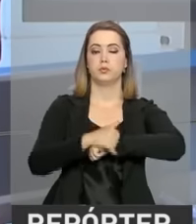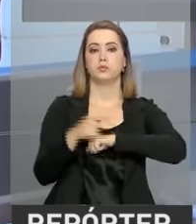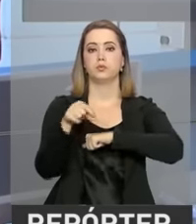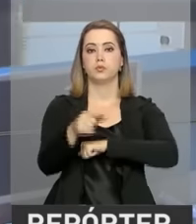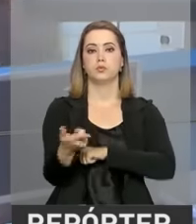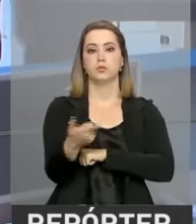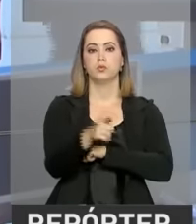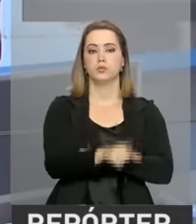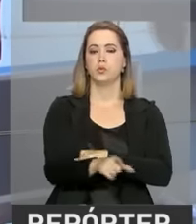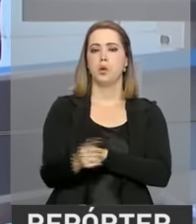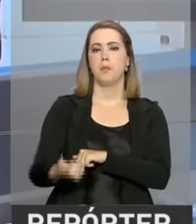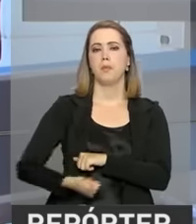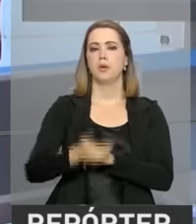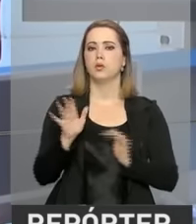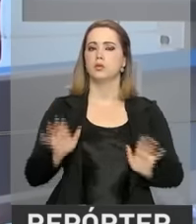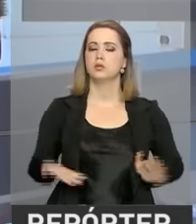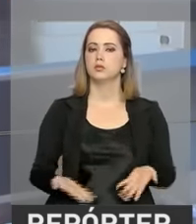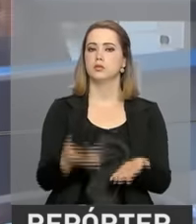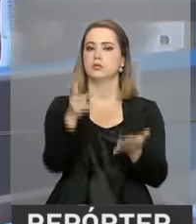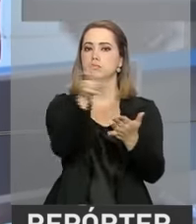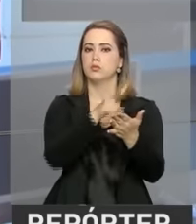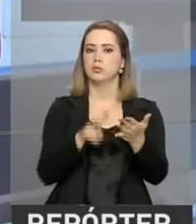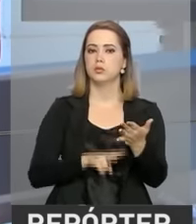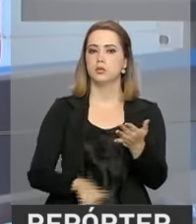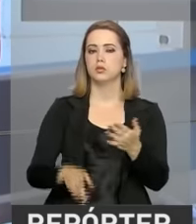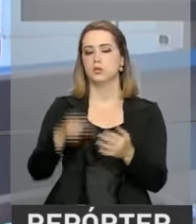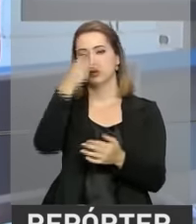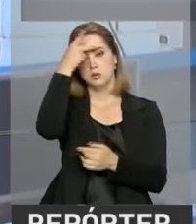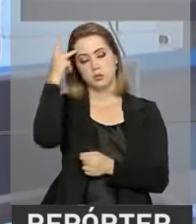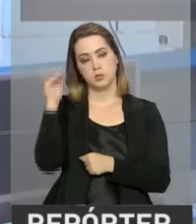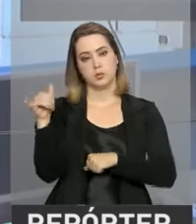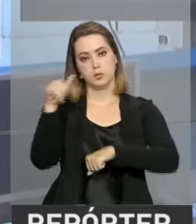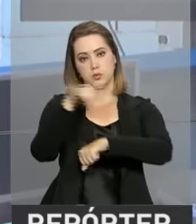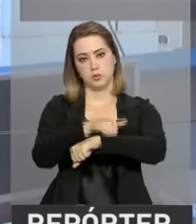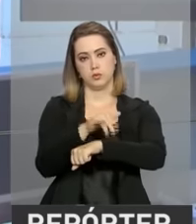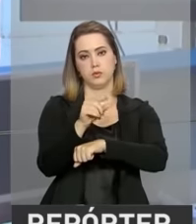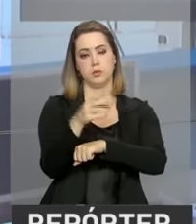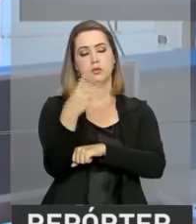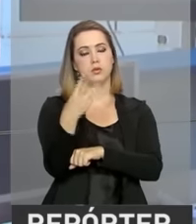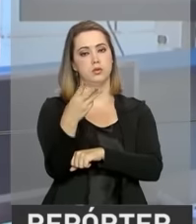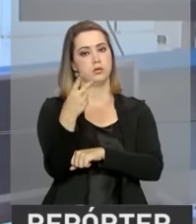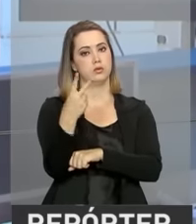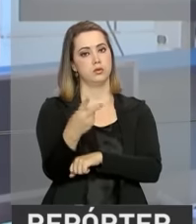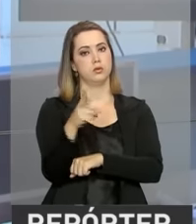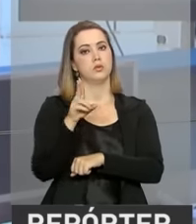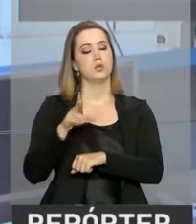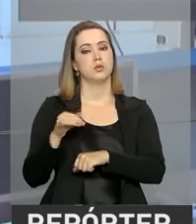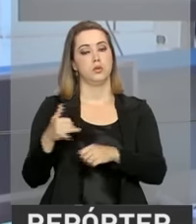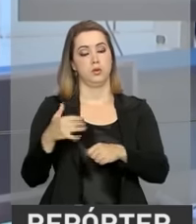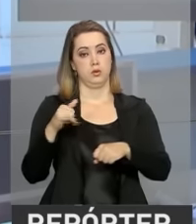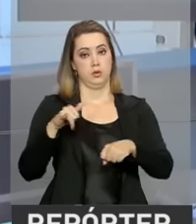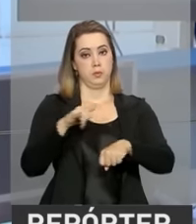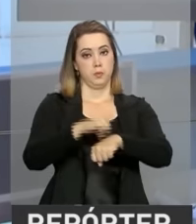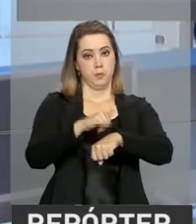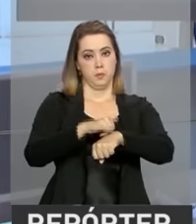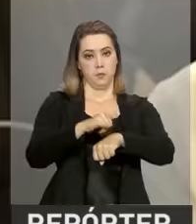quer incentivar o hábito da leitura entre os passageiros. Ao todo, 32 terminais da rede vão participar da